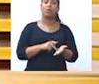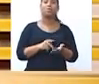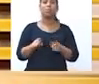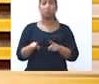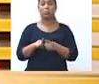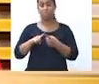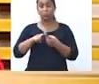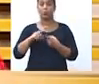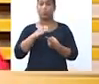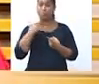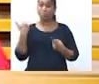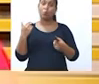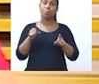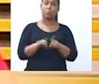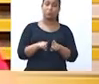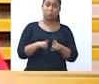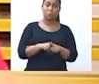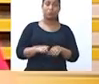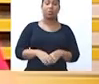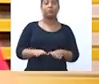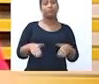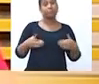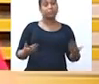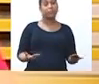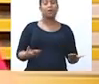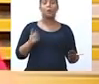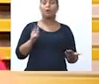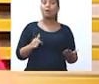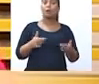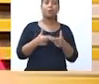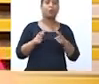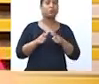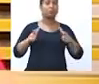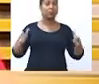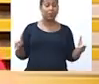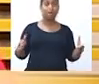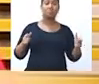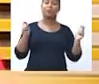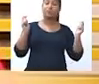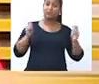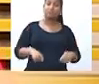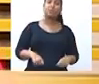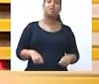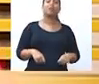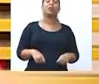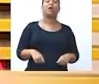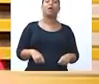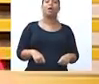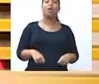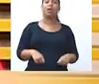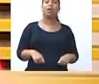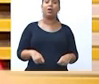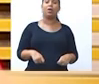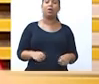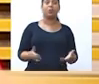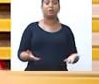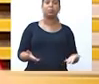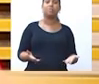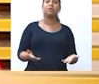dedo morto também. Então é uma área ampla que você pode investir. E assim,